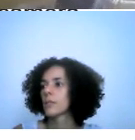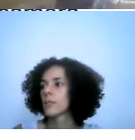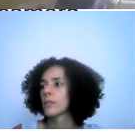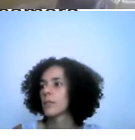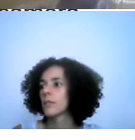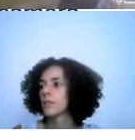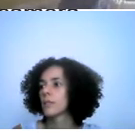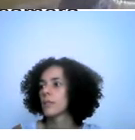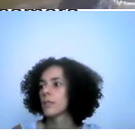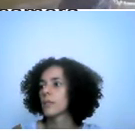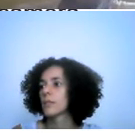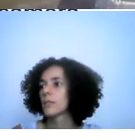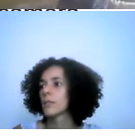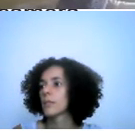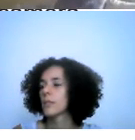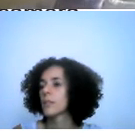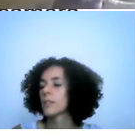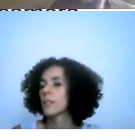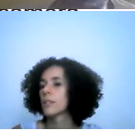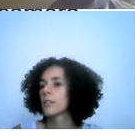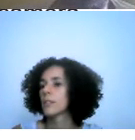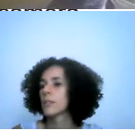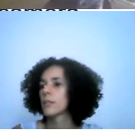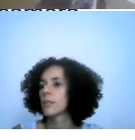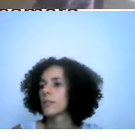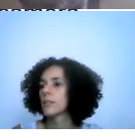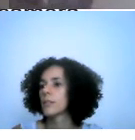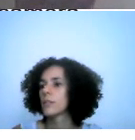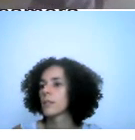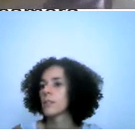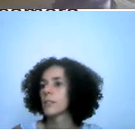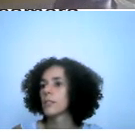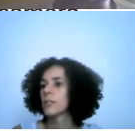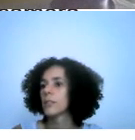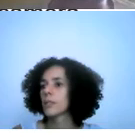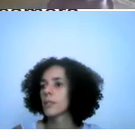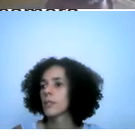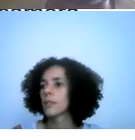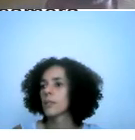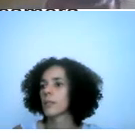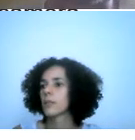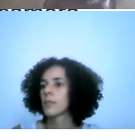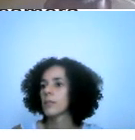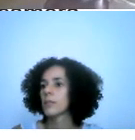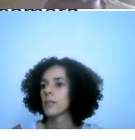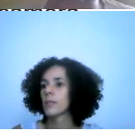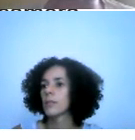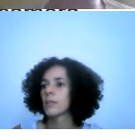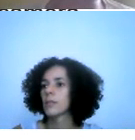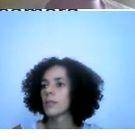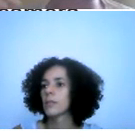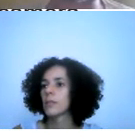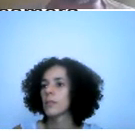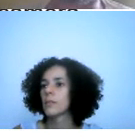ações devem ser interinstitucional, envolvendo diferentes instituições, envolver diferentes disciplinas, porque a gente vai trazer